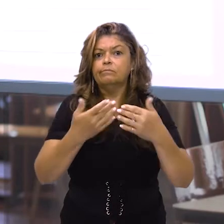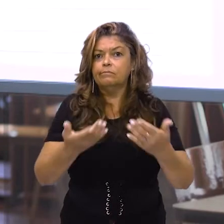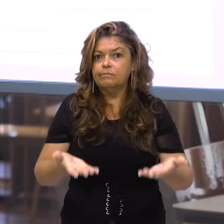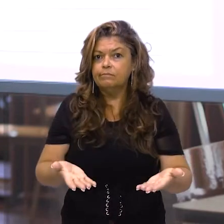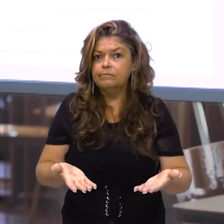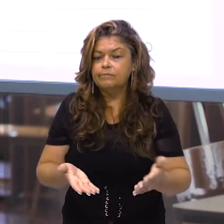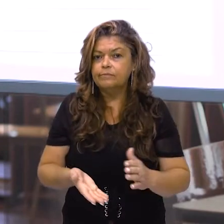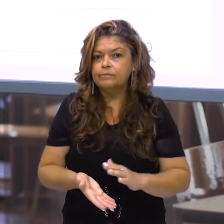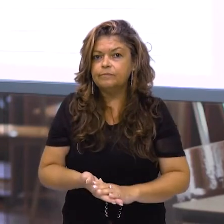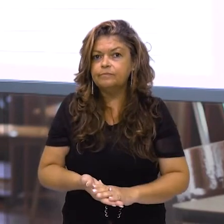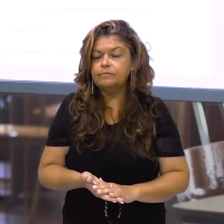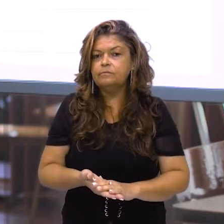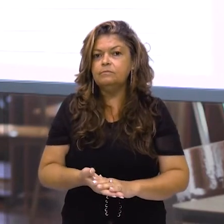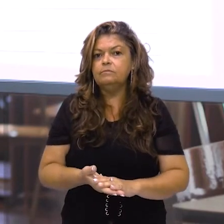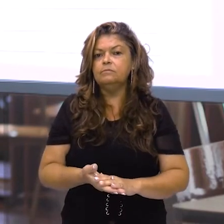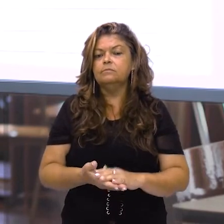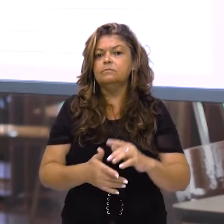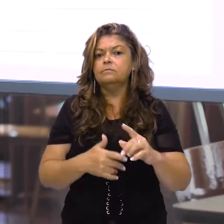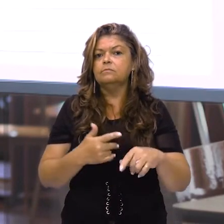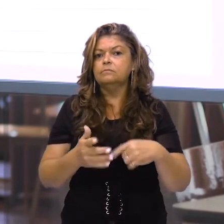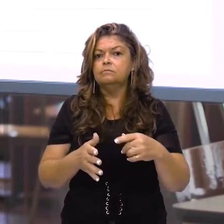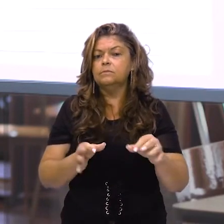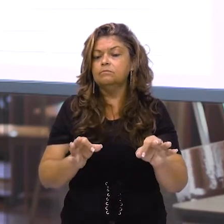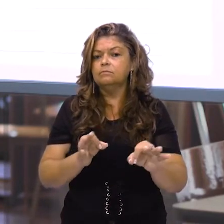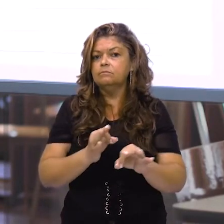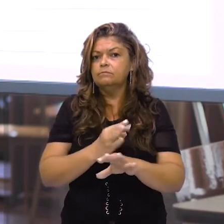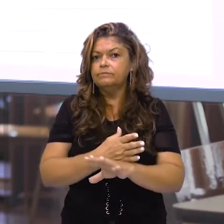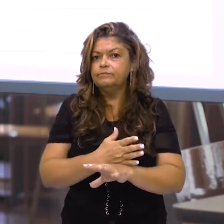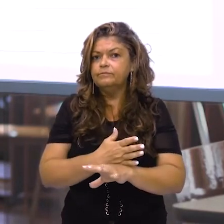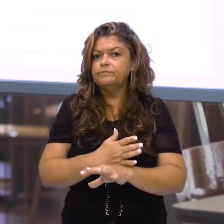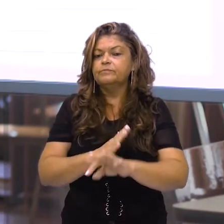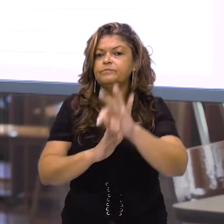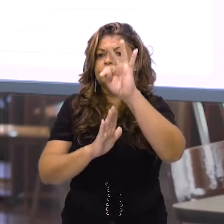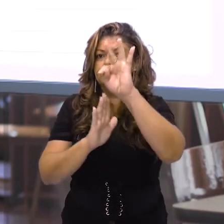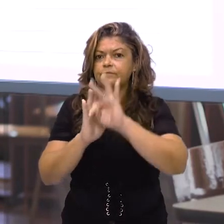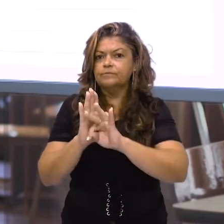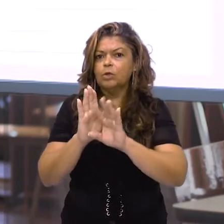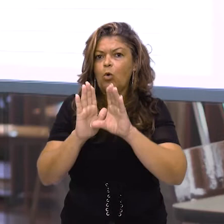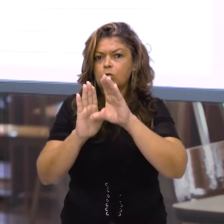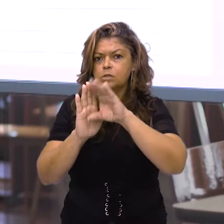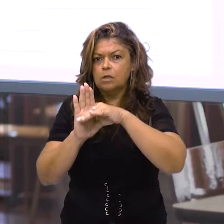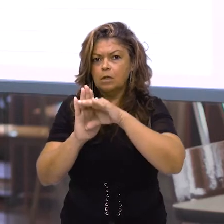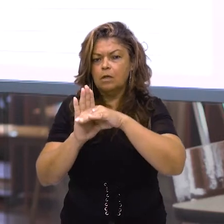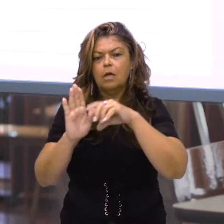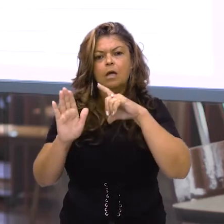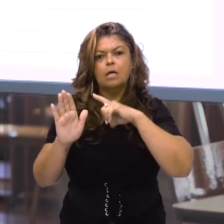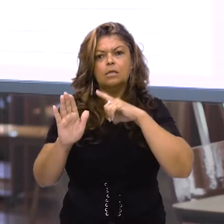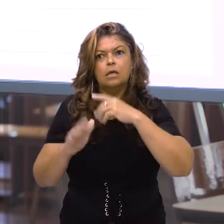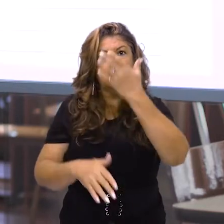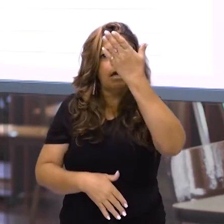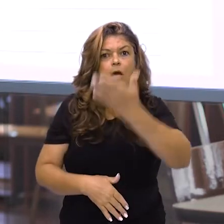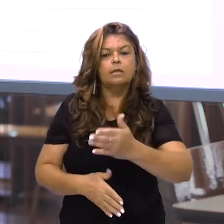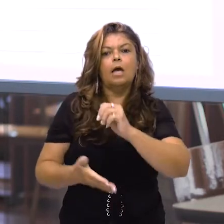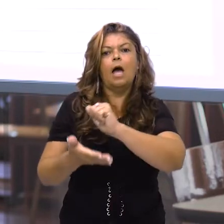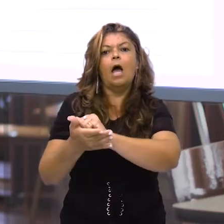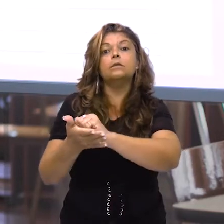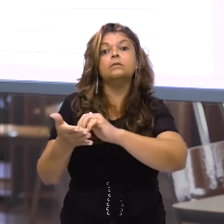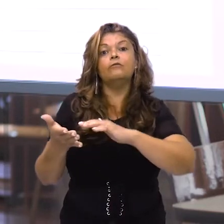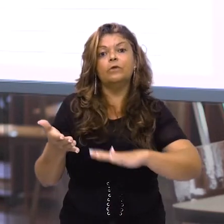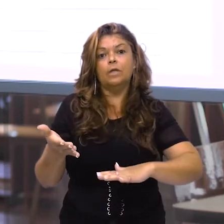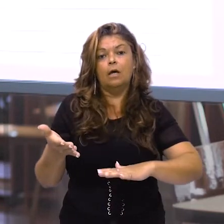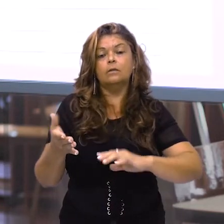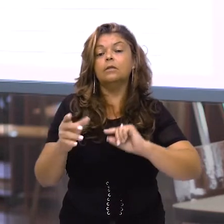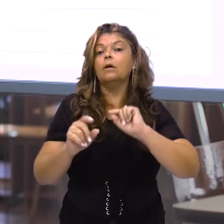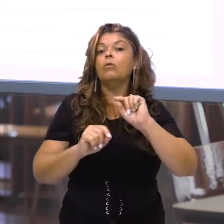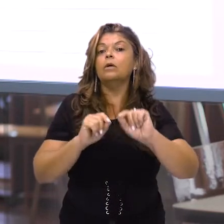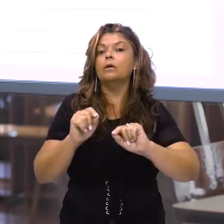E depois de termos visto estes principais conceitos, temos aí a atividade, né,